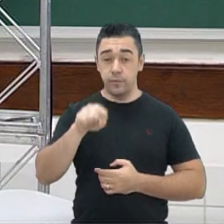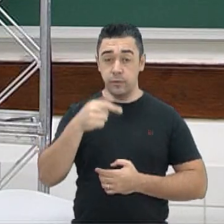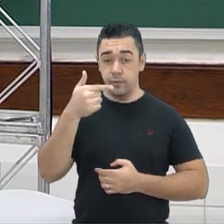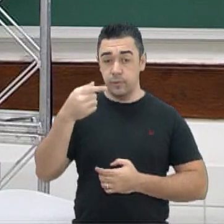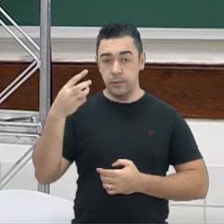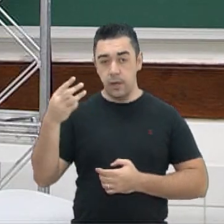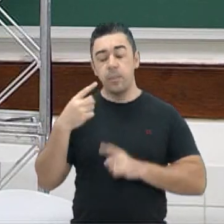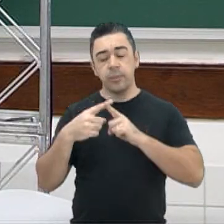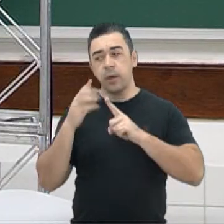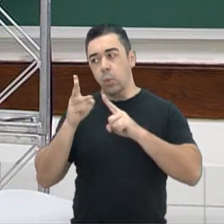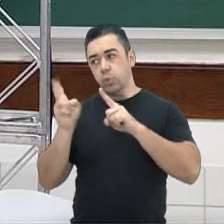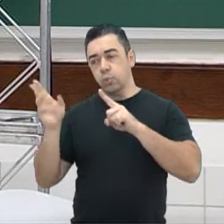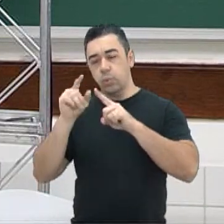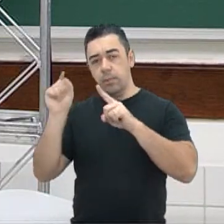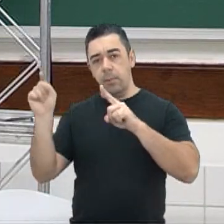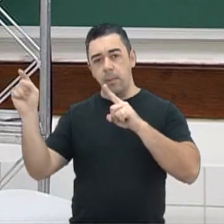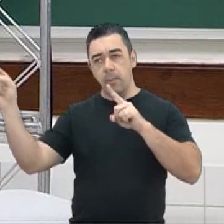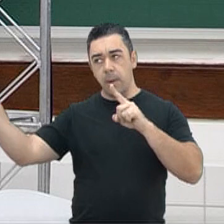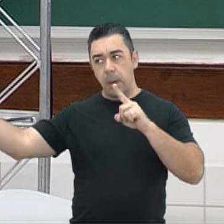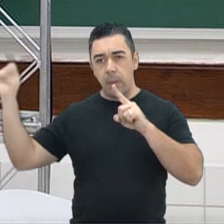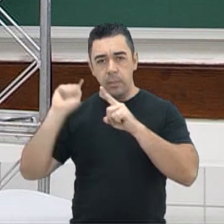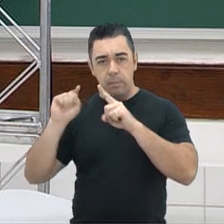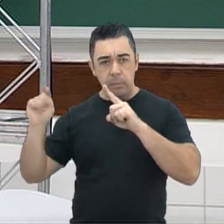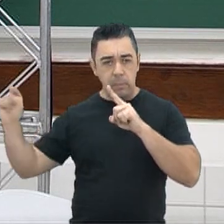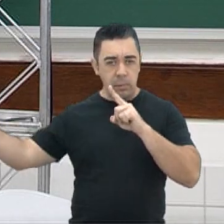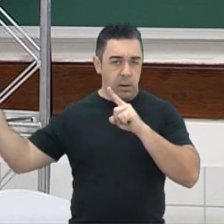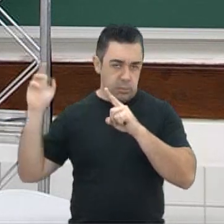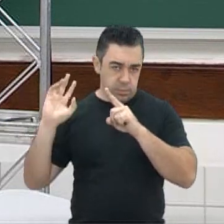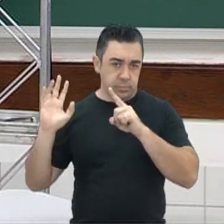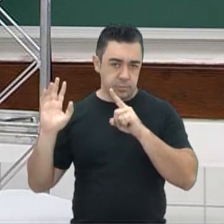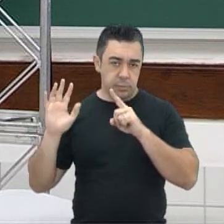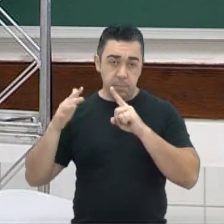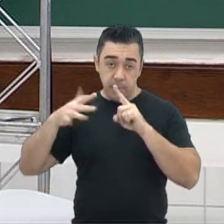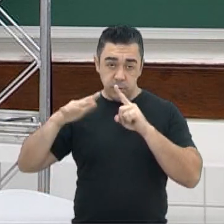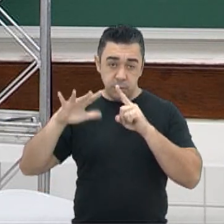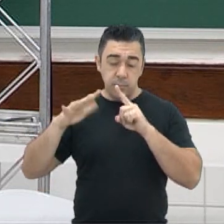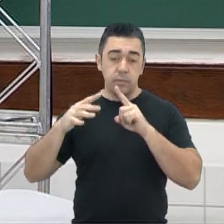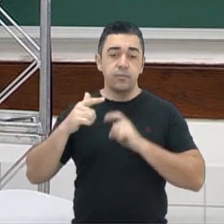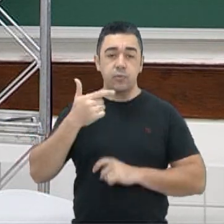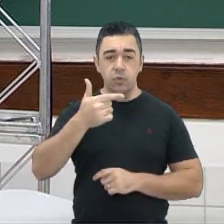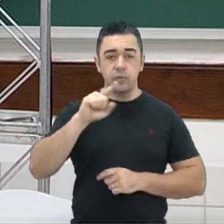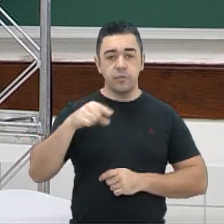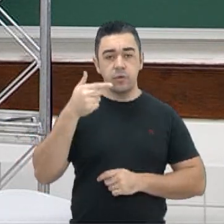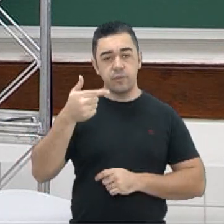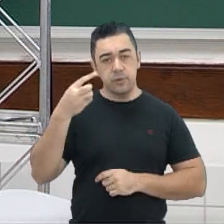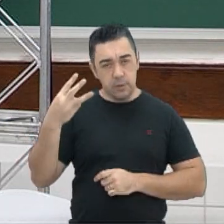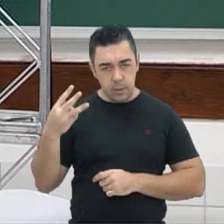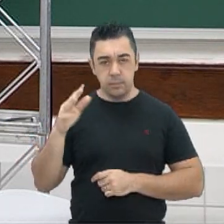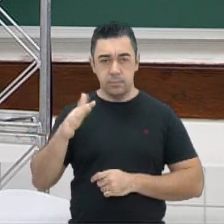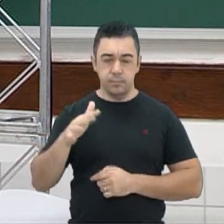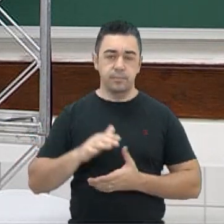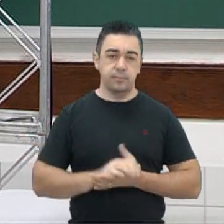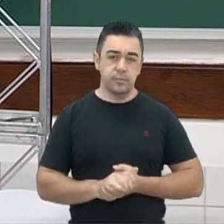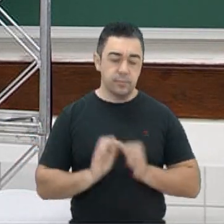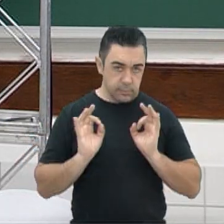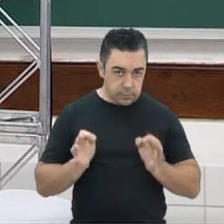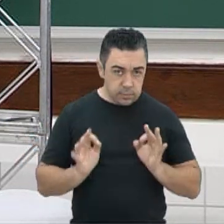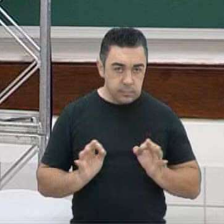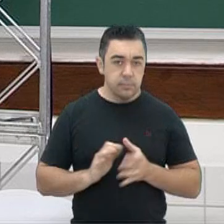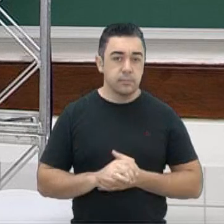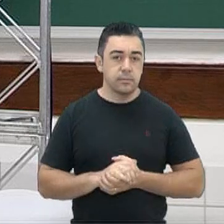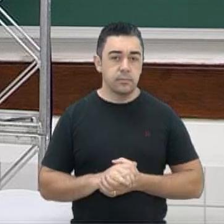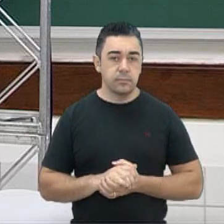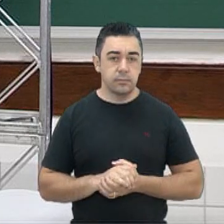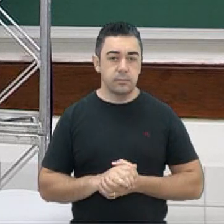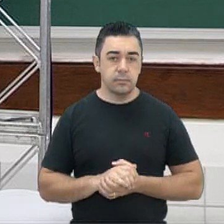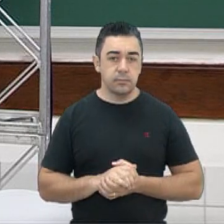tem mais casas aqui que eu poderia ter calculado, não calculei. É aproximadamente 2,23, certo? Vamos